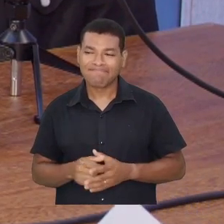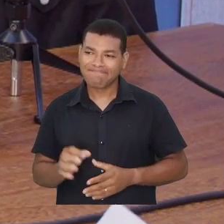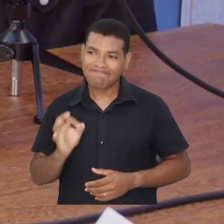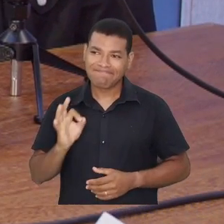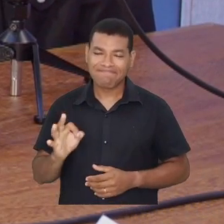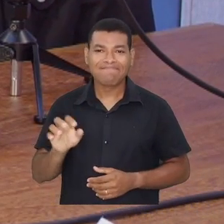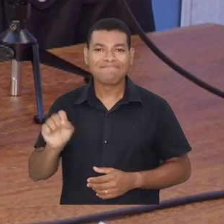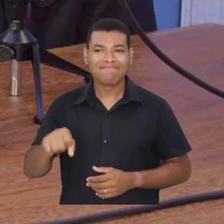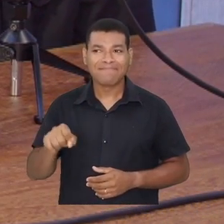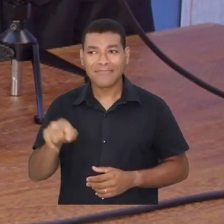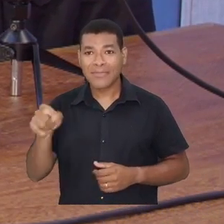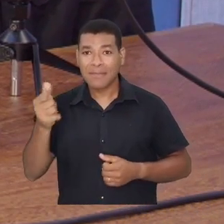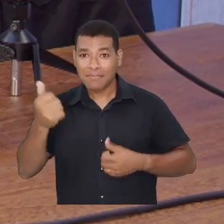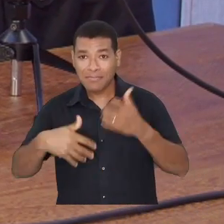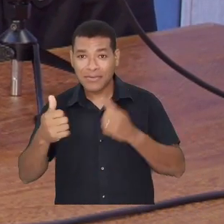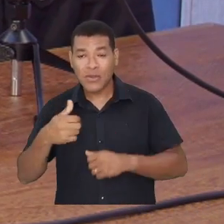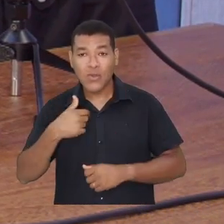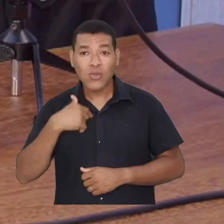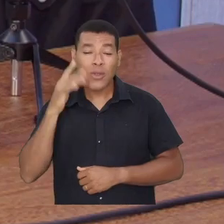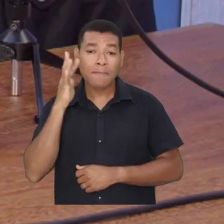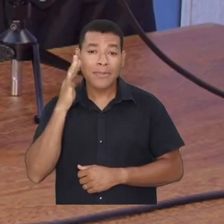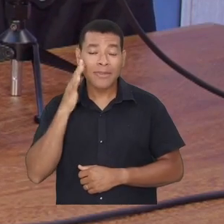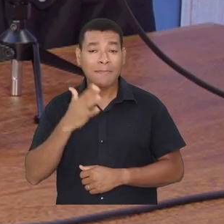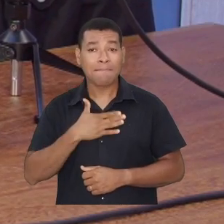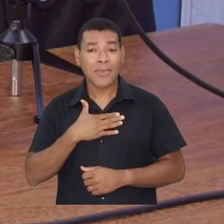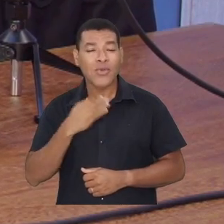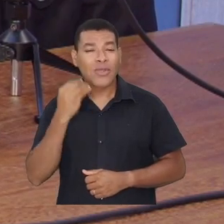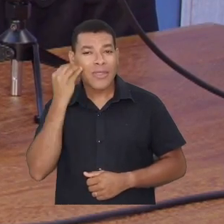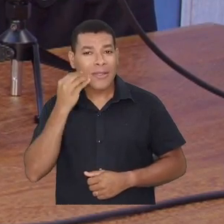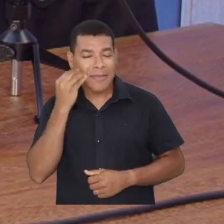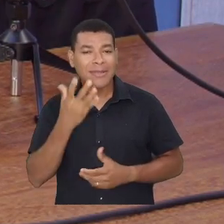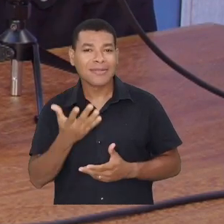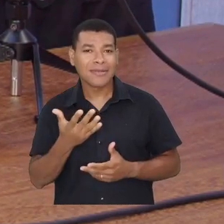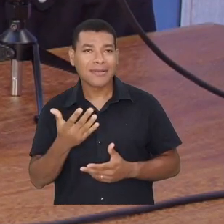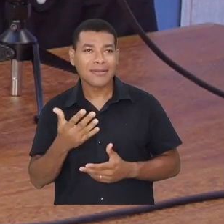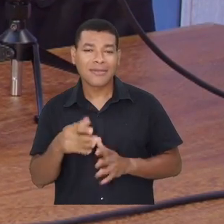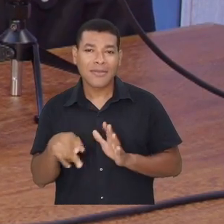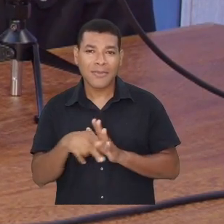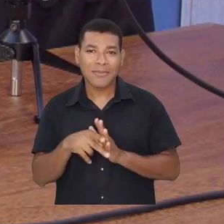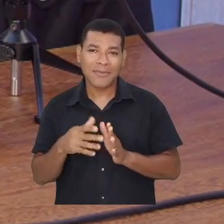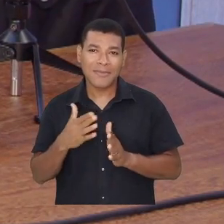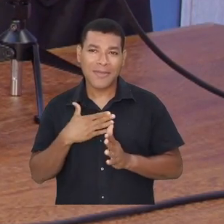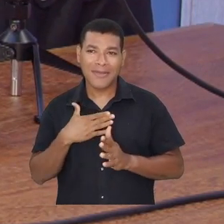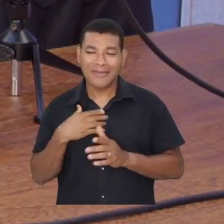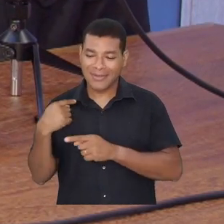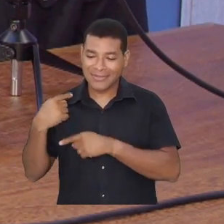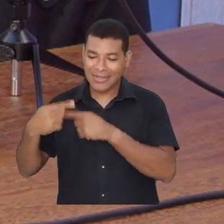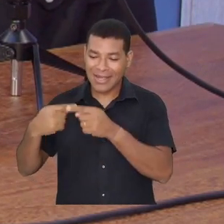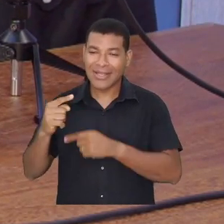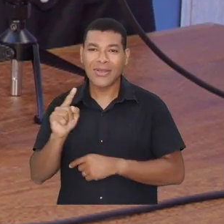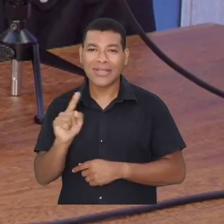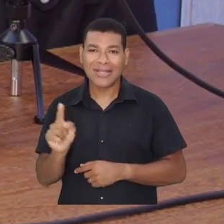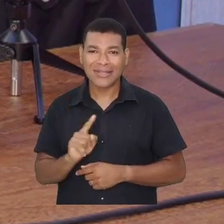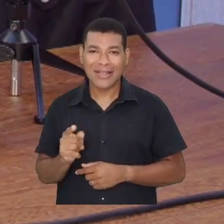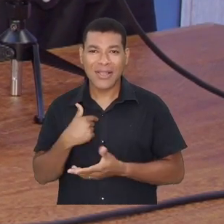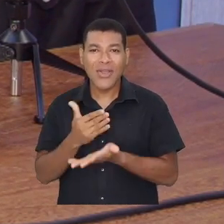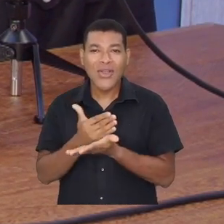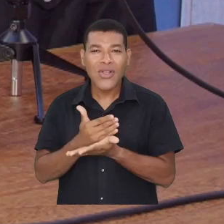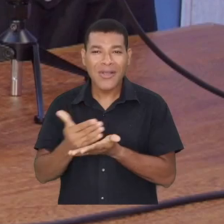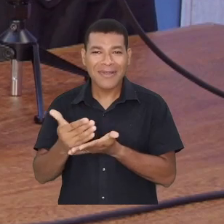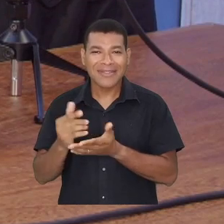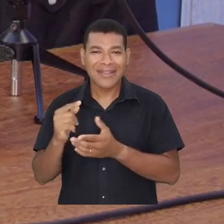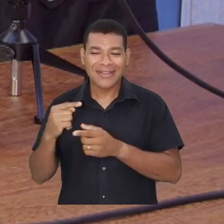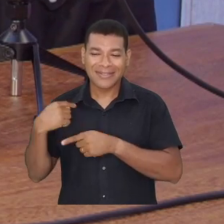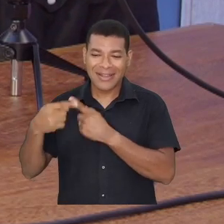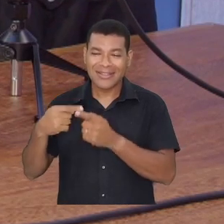certíssimo. Você tá falando, eu tô pensando aqui na minha própria experiência. Eu, na limiar ali da geração Z, sou o comecinho da geração